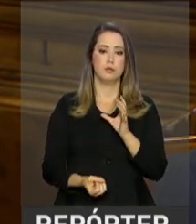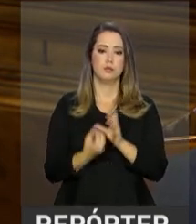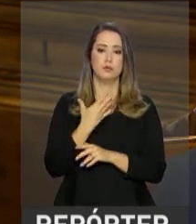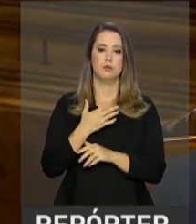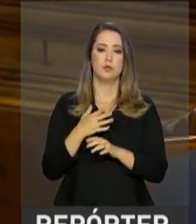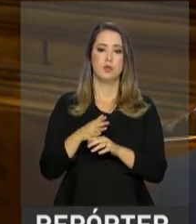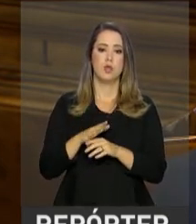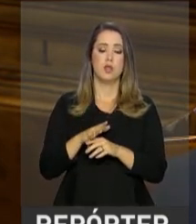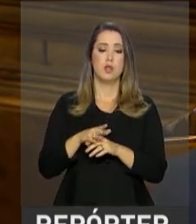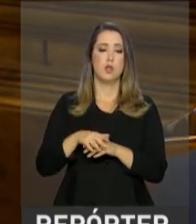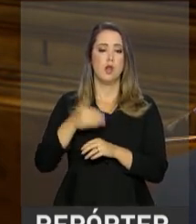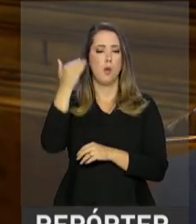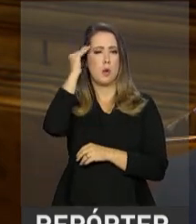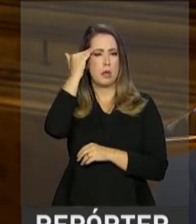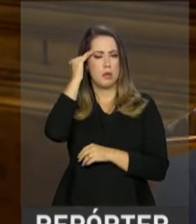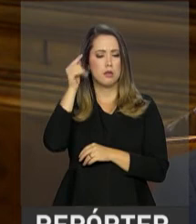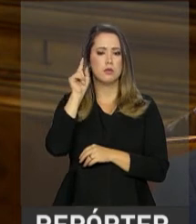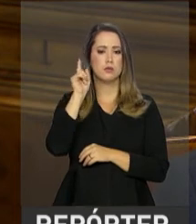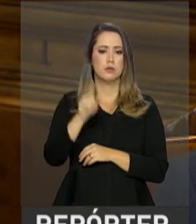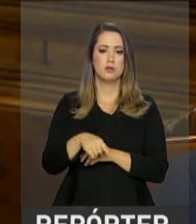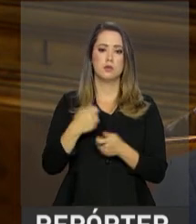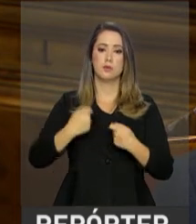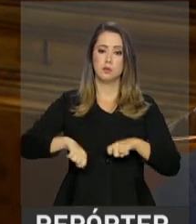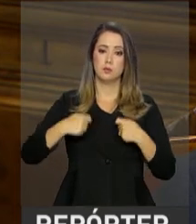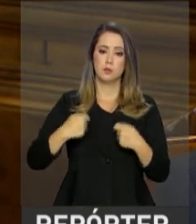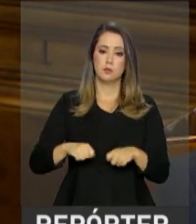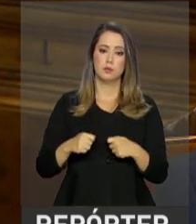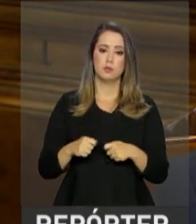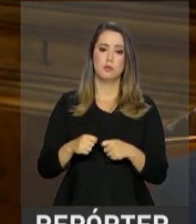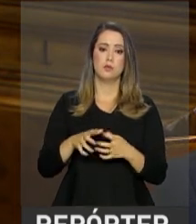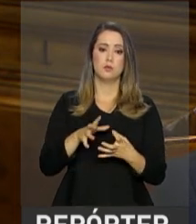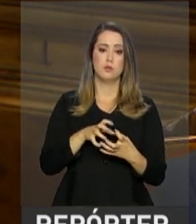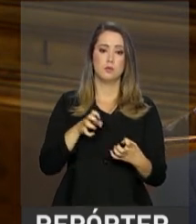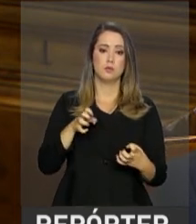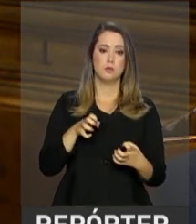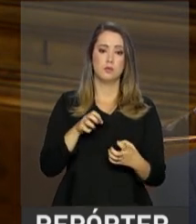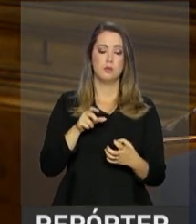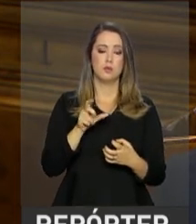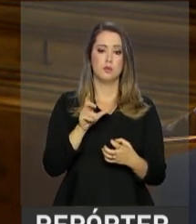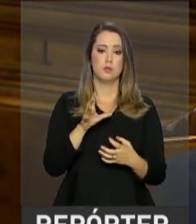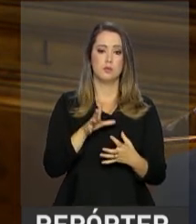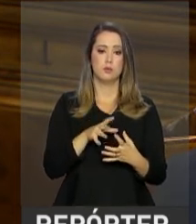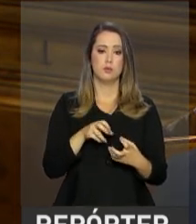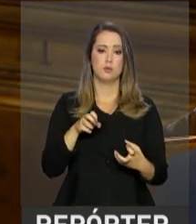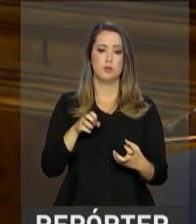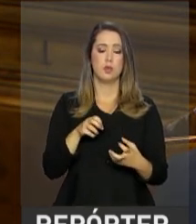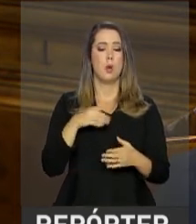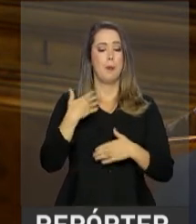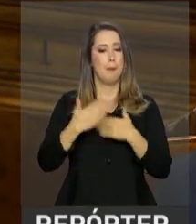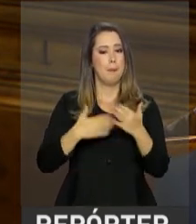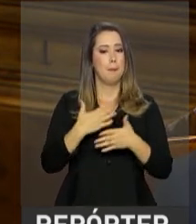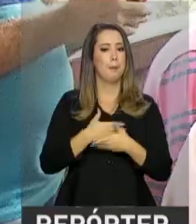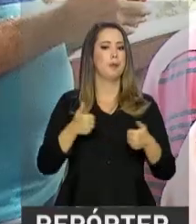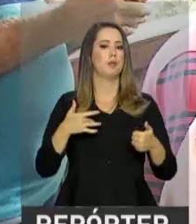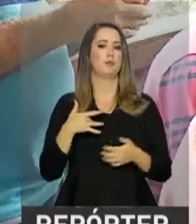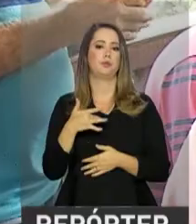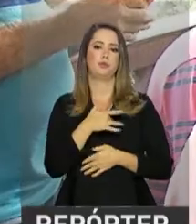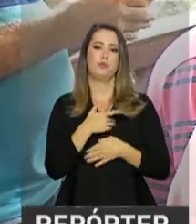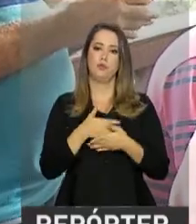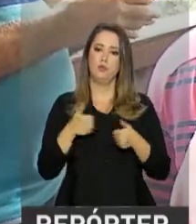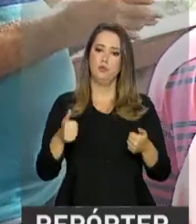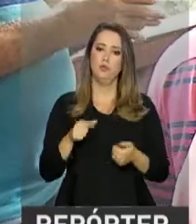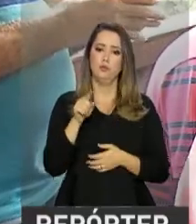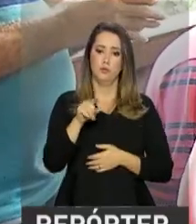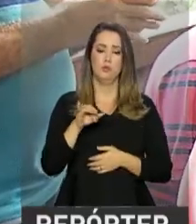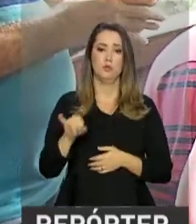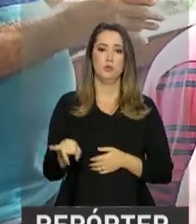conscientização da necessidade de um envelhecimento de forma mais saudável. E o seu José